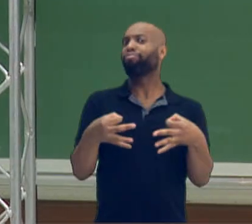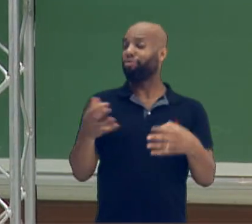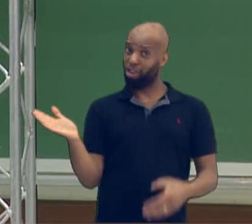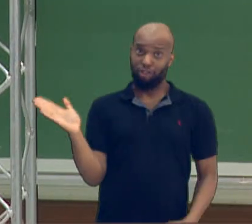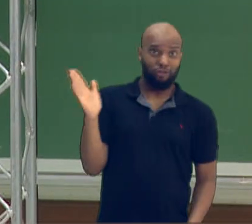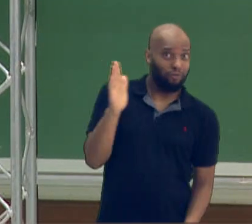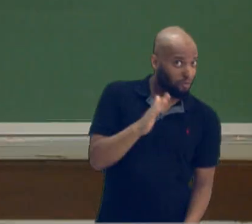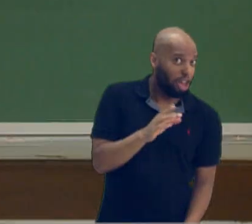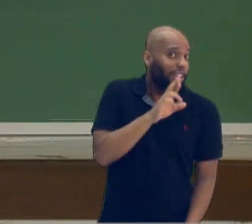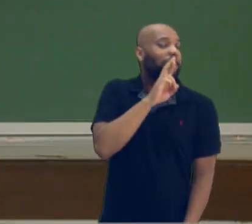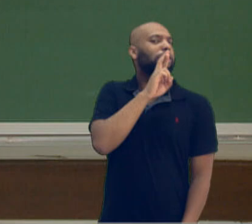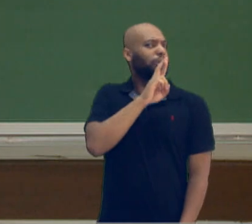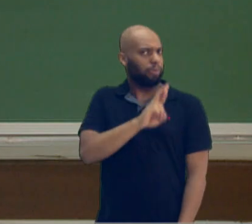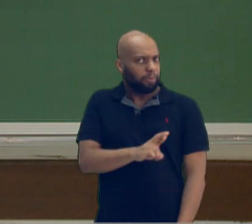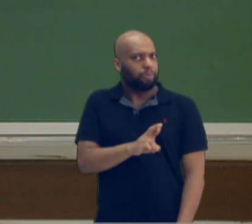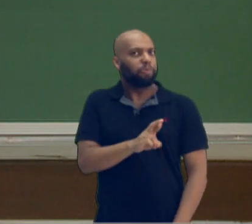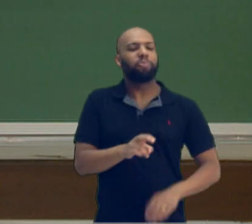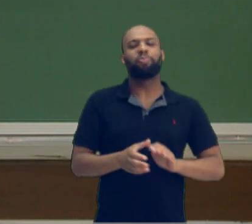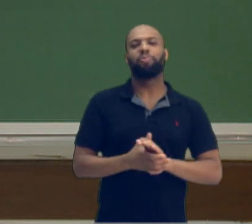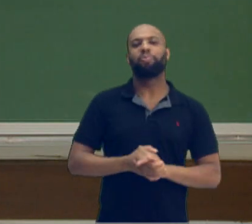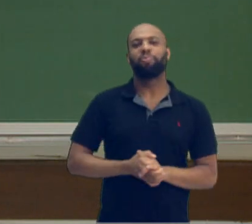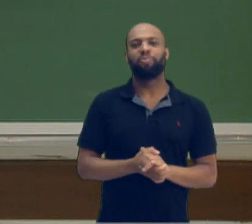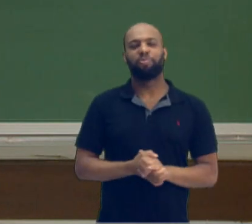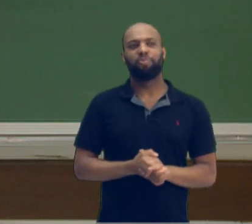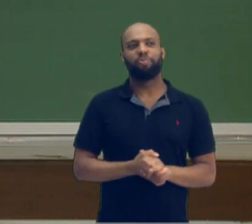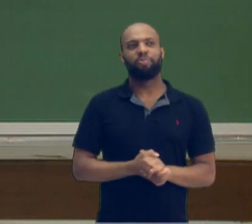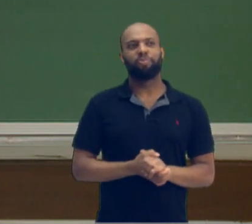lá, vamos à resposta.